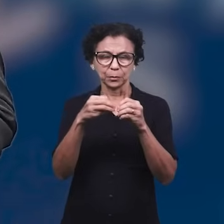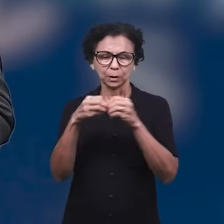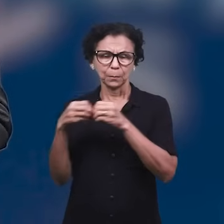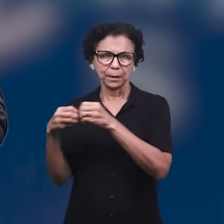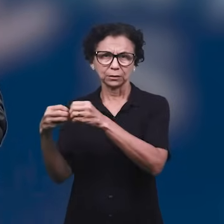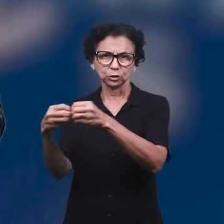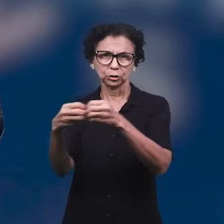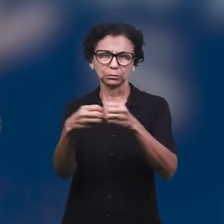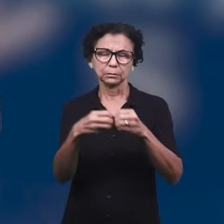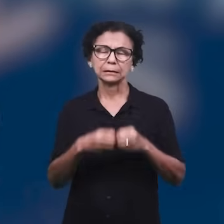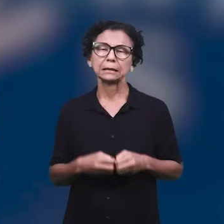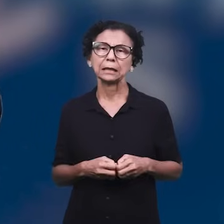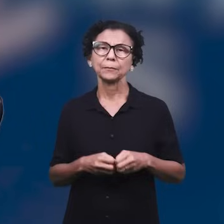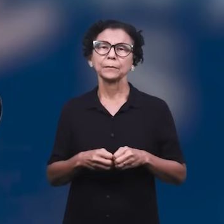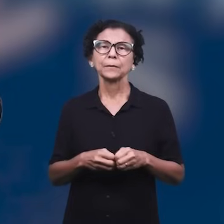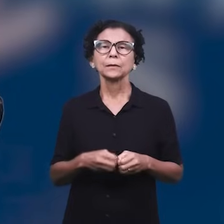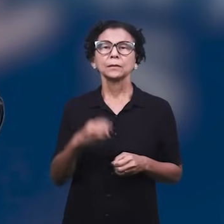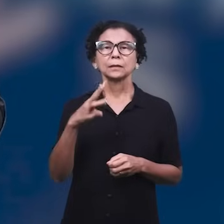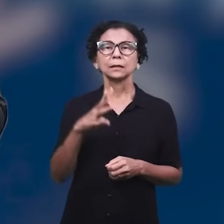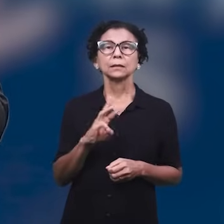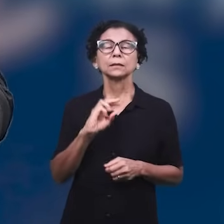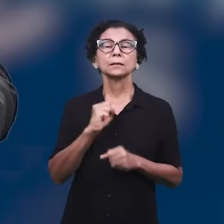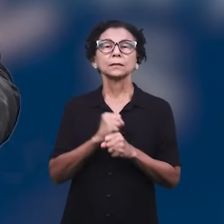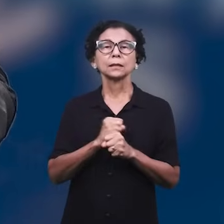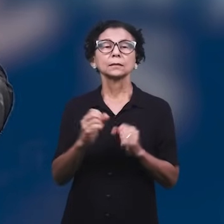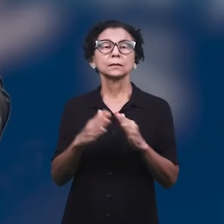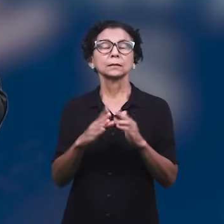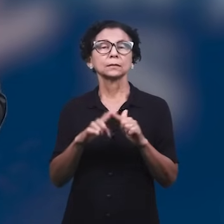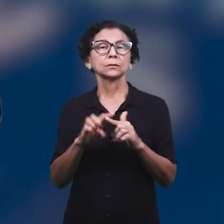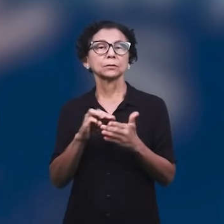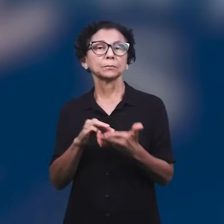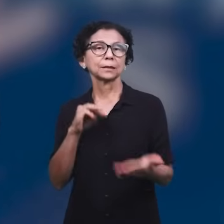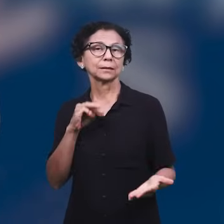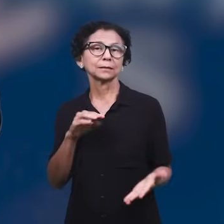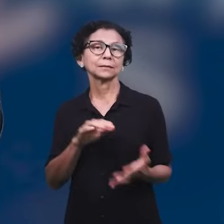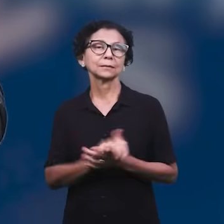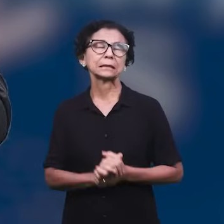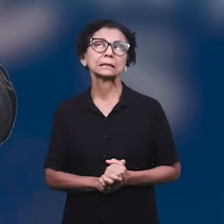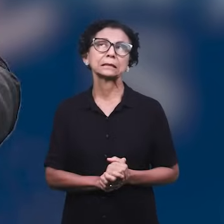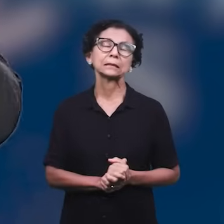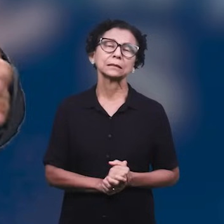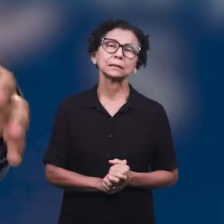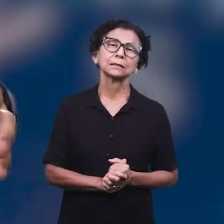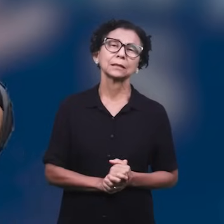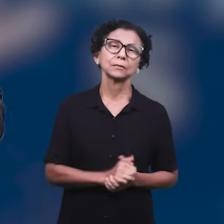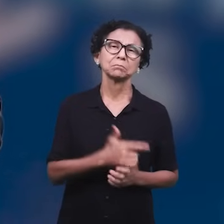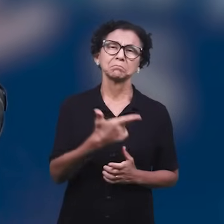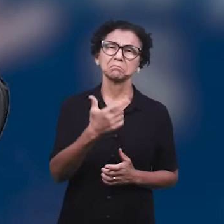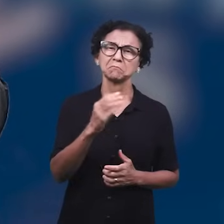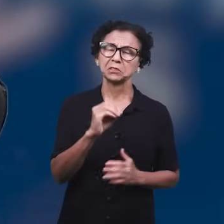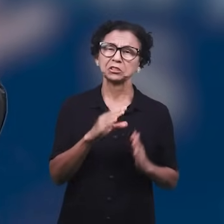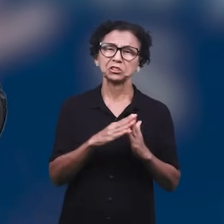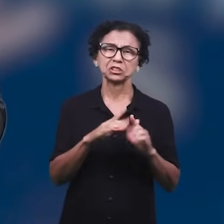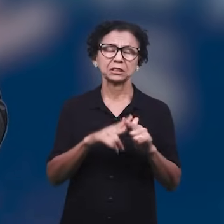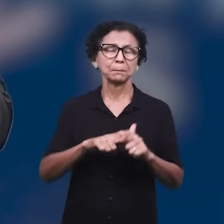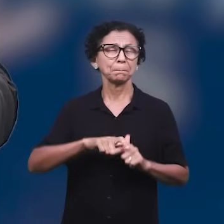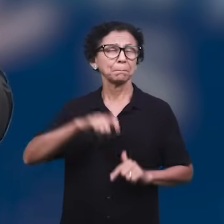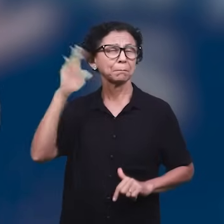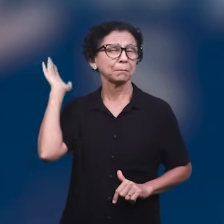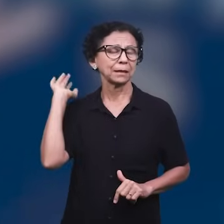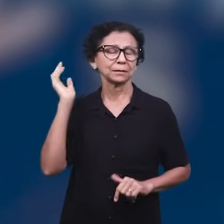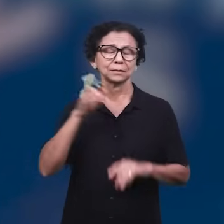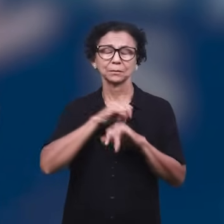pelos 30 anos da Igreja Cristã Maranata nesta cidade onde temos mais de 20 igrejas. Será uma